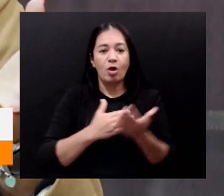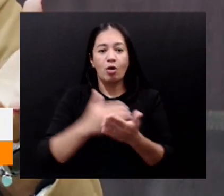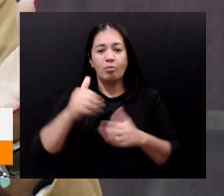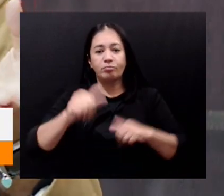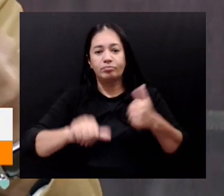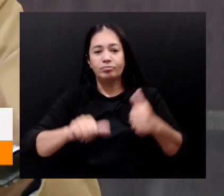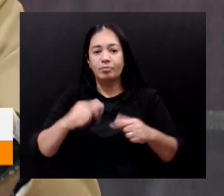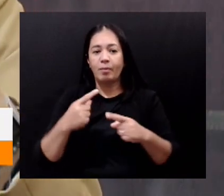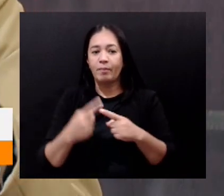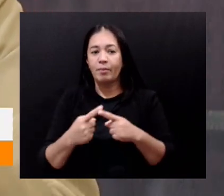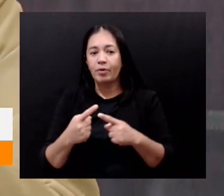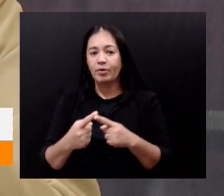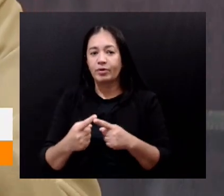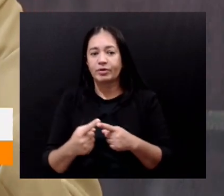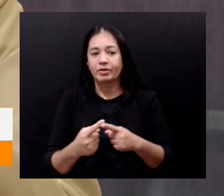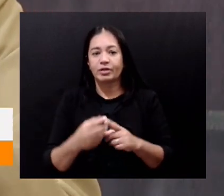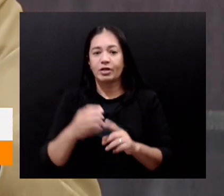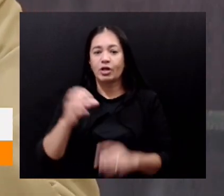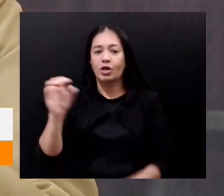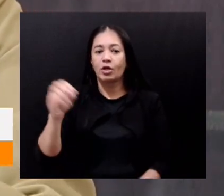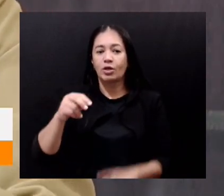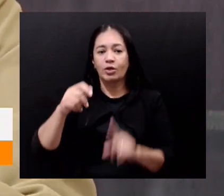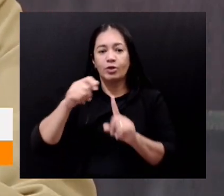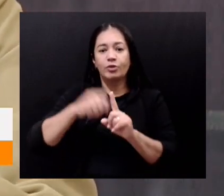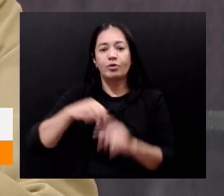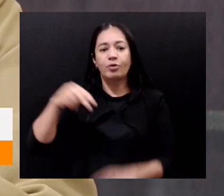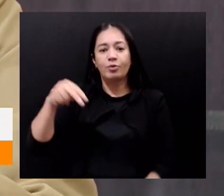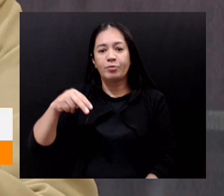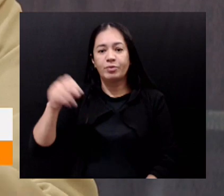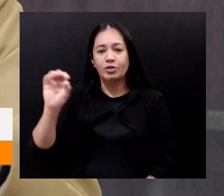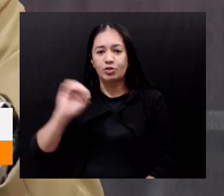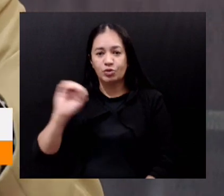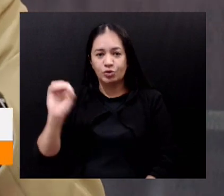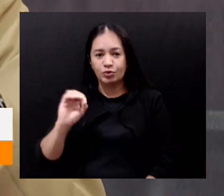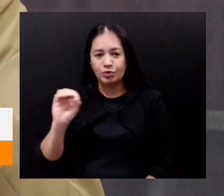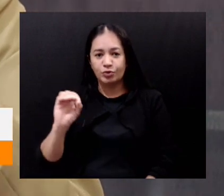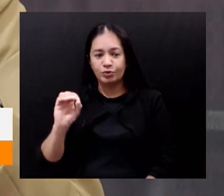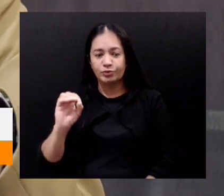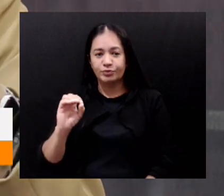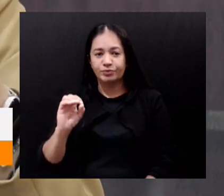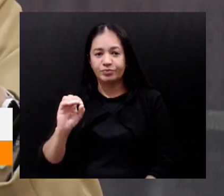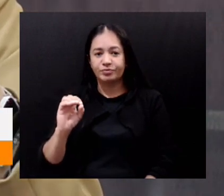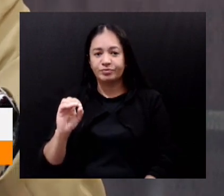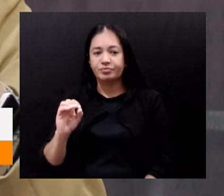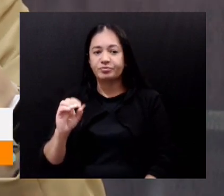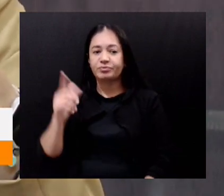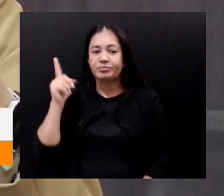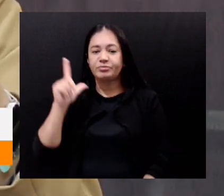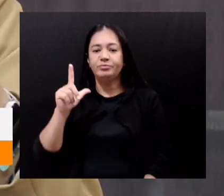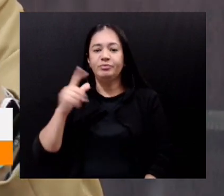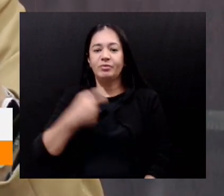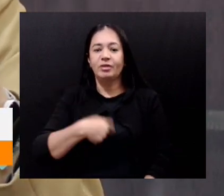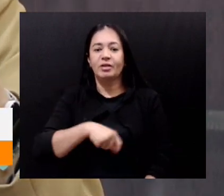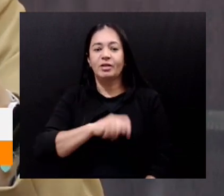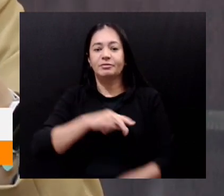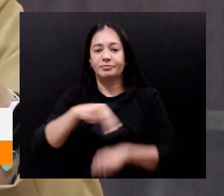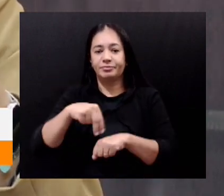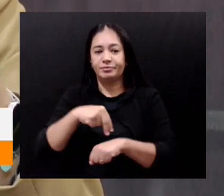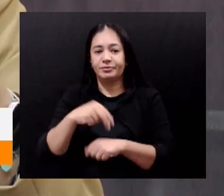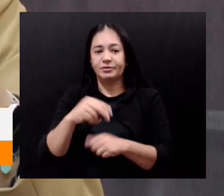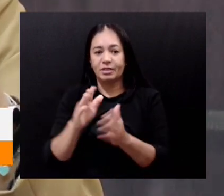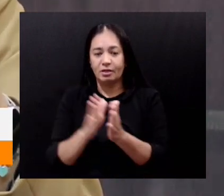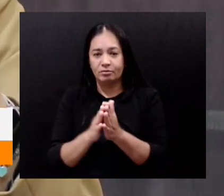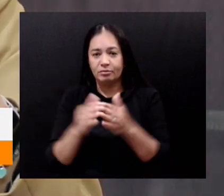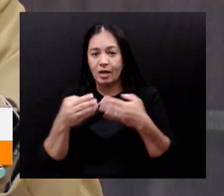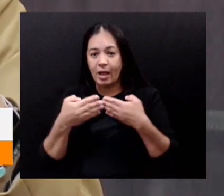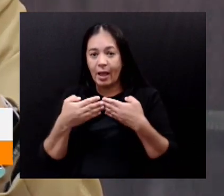termina a possibilidade dos netos pedirem a nacionalidade espanhola. Eles abriram 1 ano, prorrogaram por